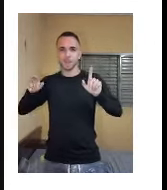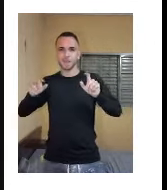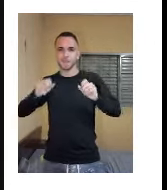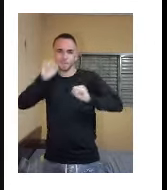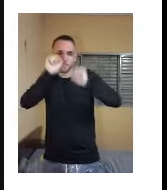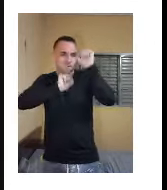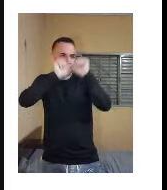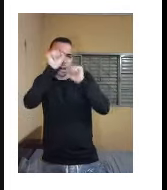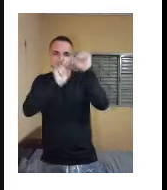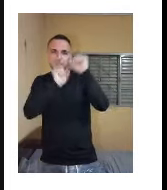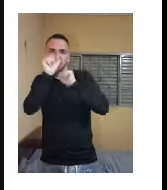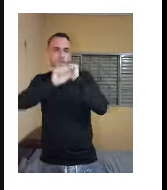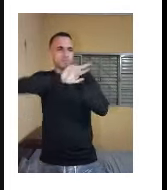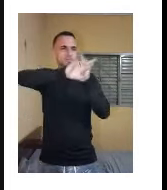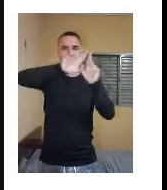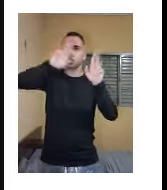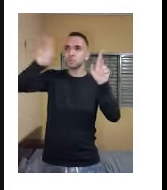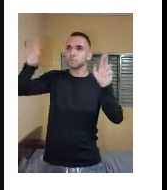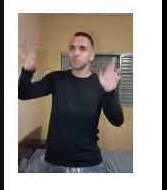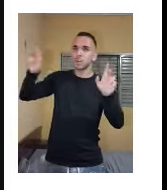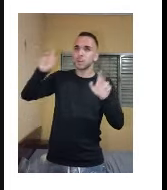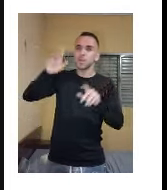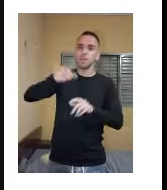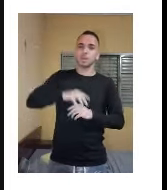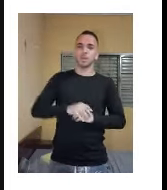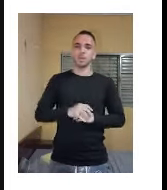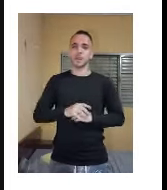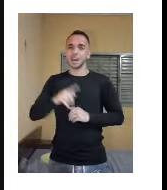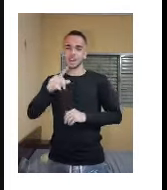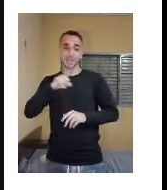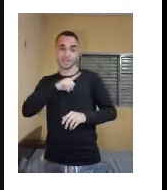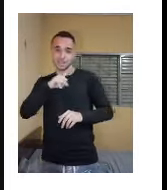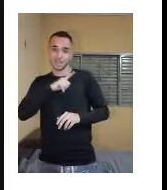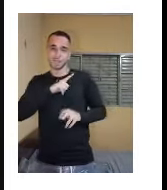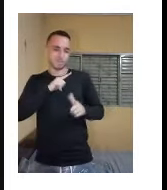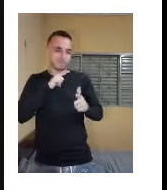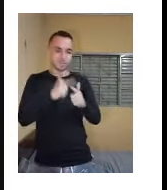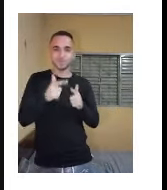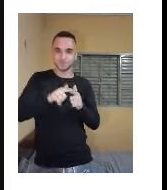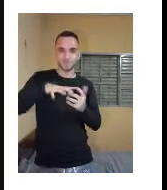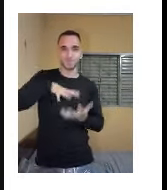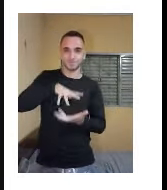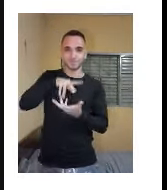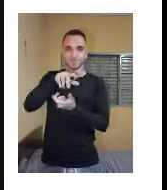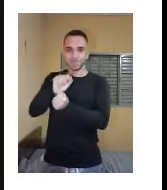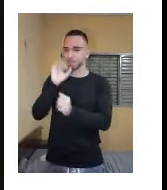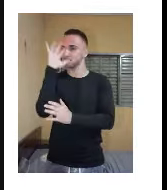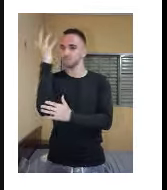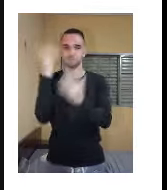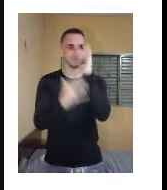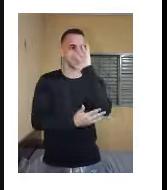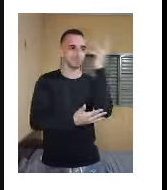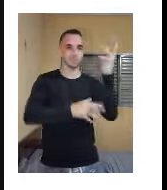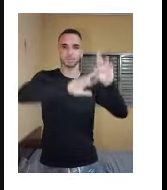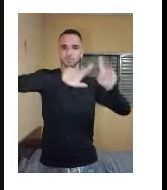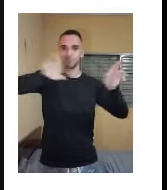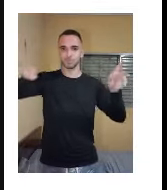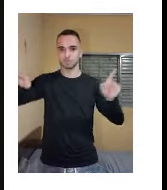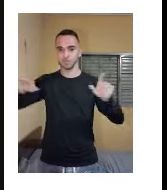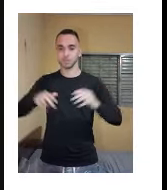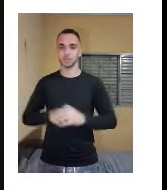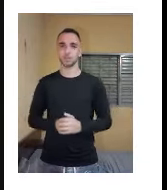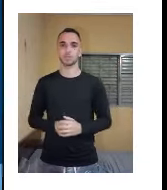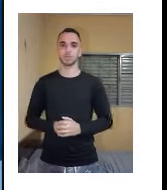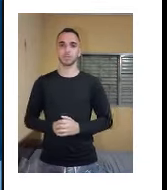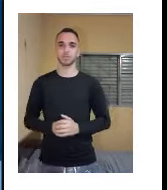todas essas evidências científicas, afirma categoricamente que agora não se tem mais dúvida, é indiscutível, né?